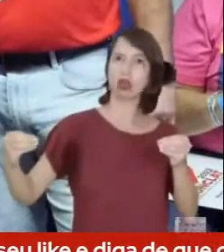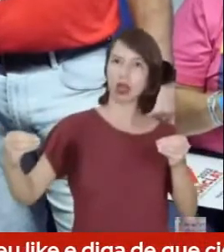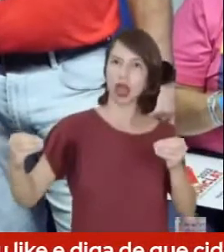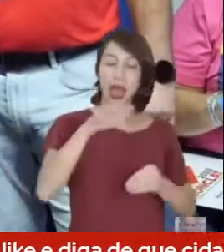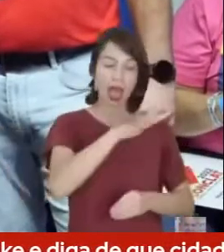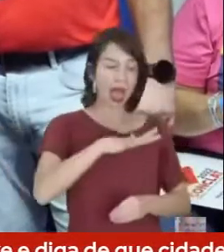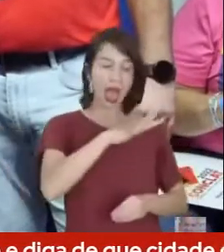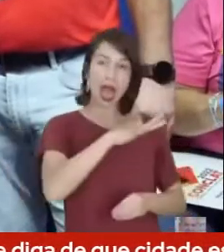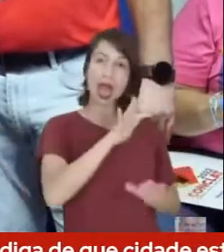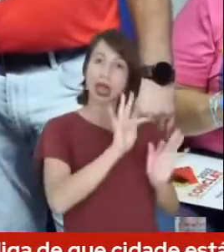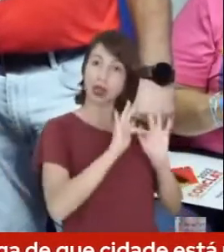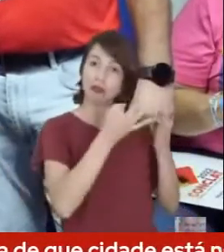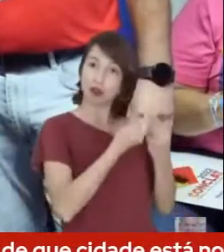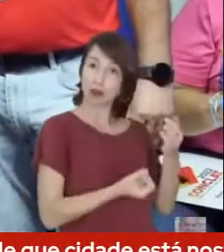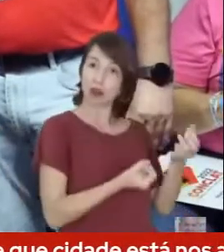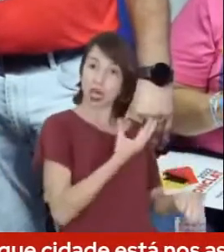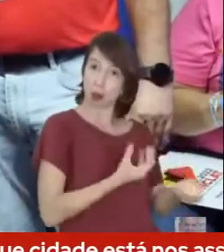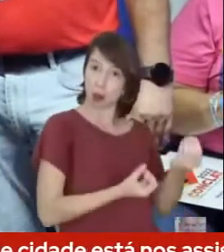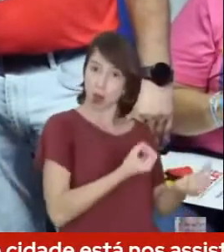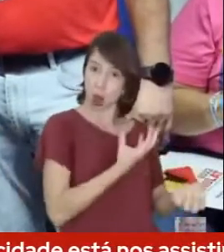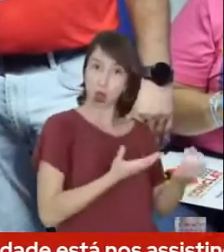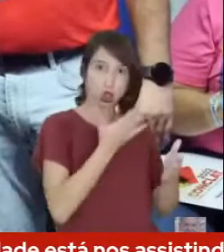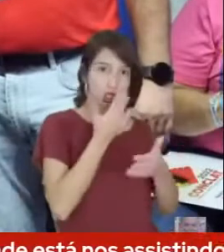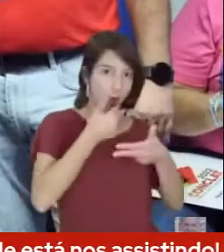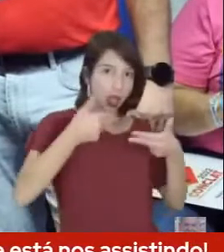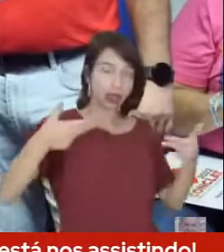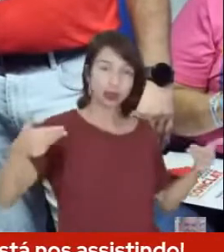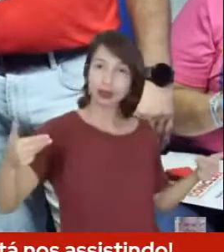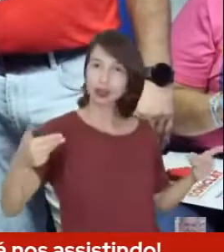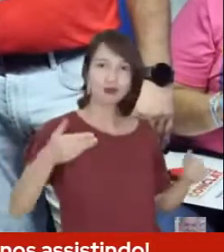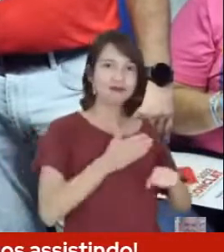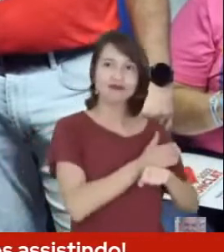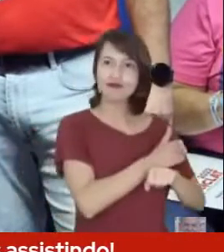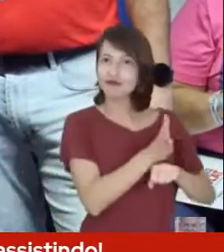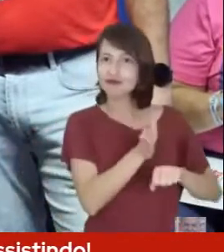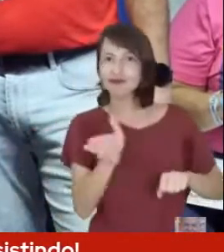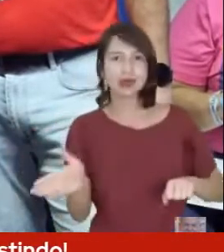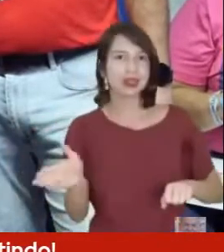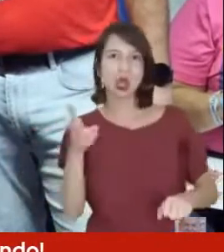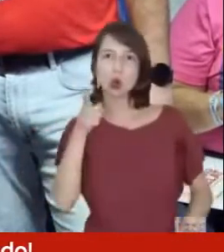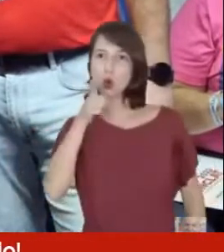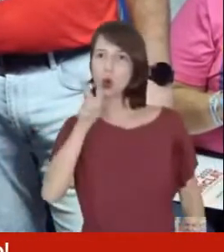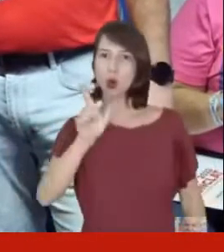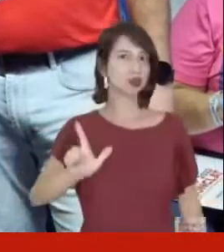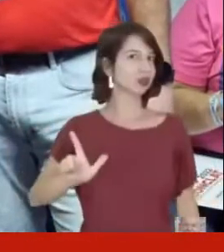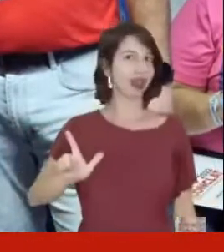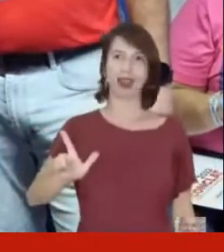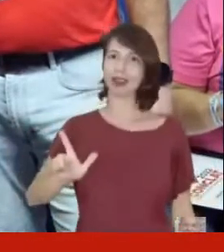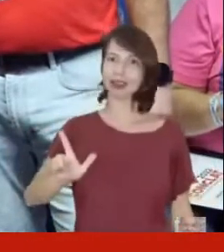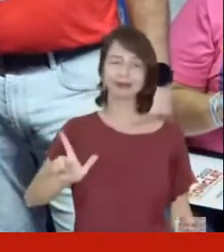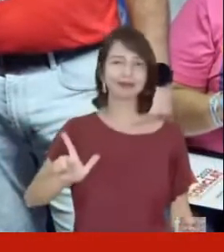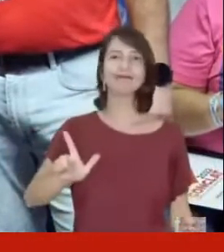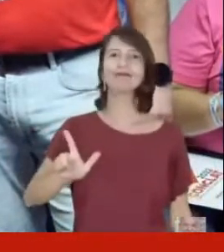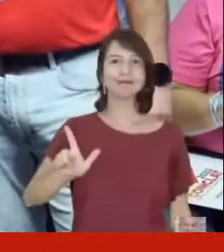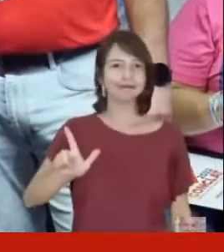por conta das dificuldades. A obtenção de terra no Brasil, reforma agrária, não tem mais dinheiro. Já